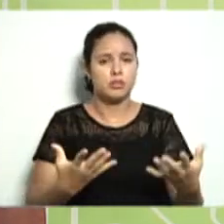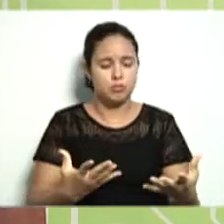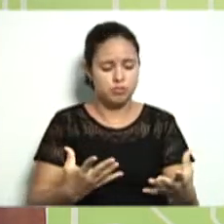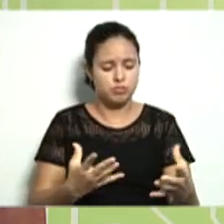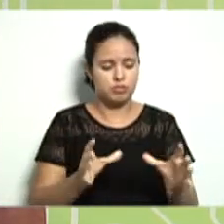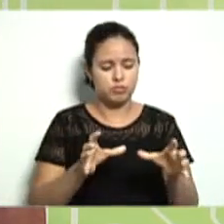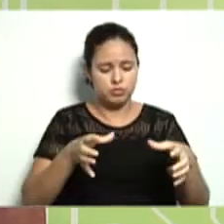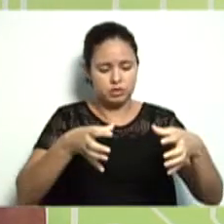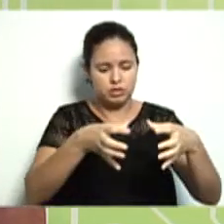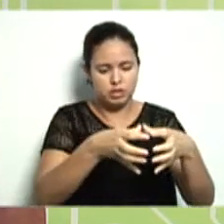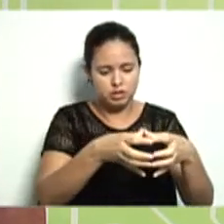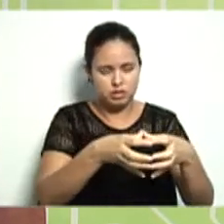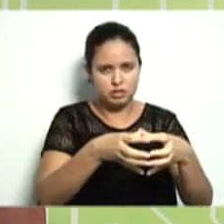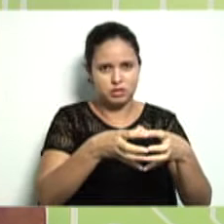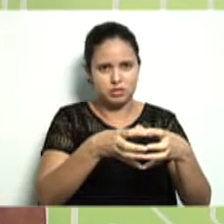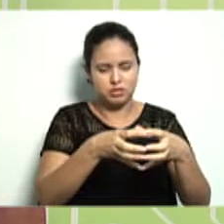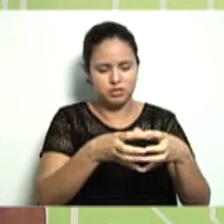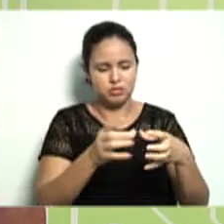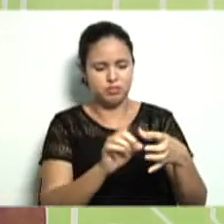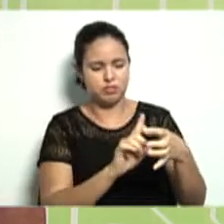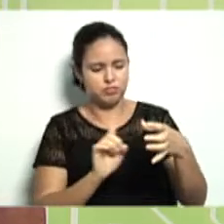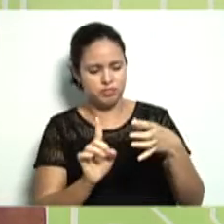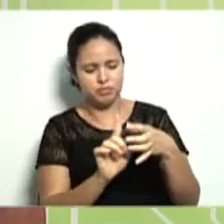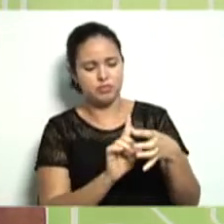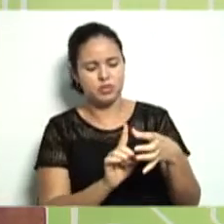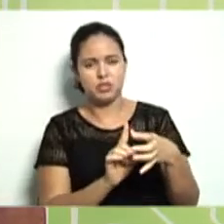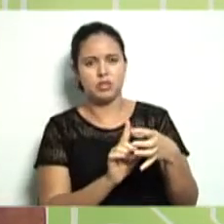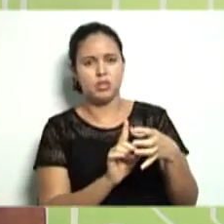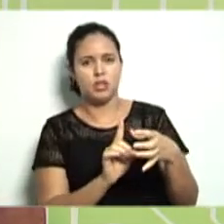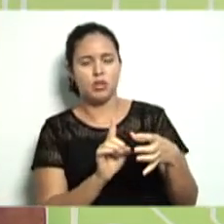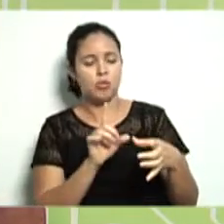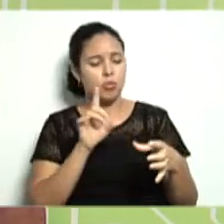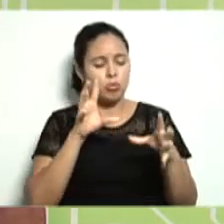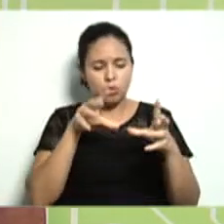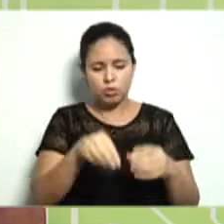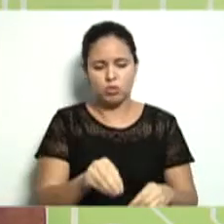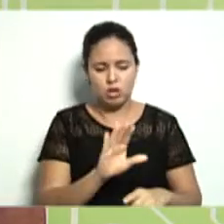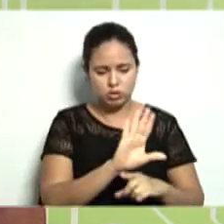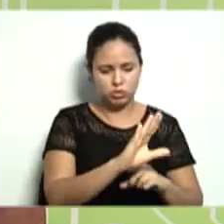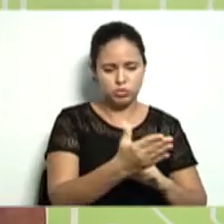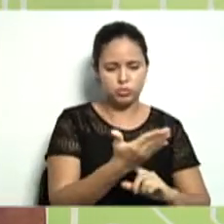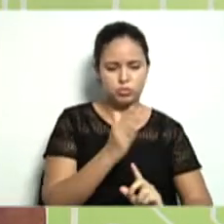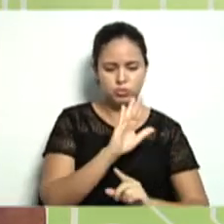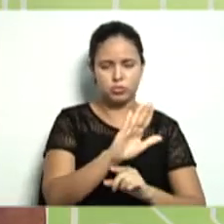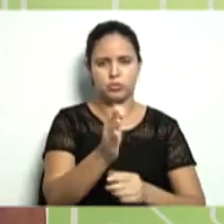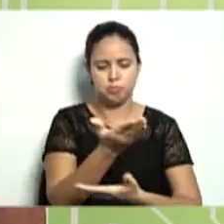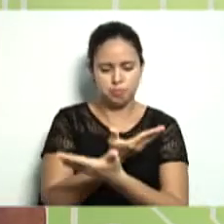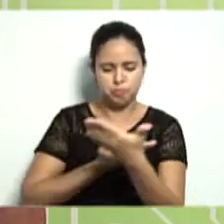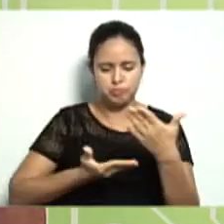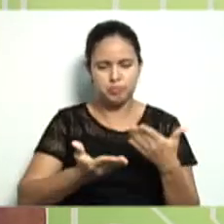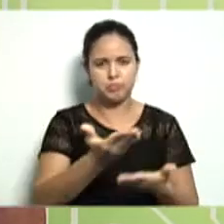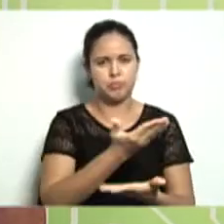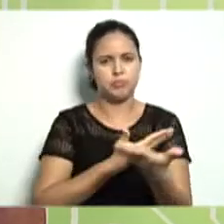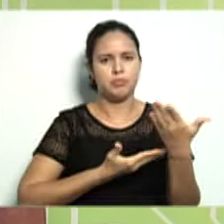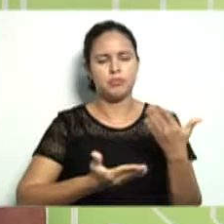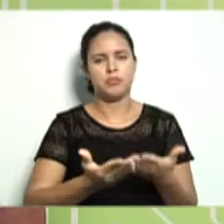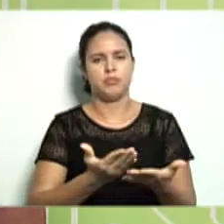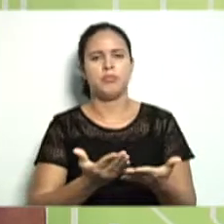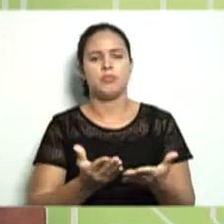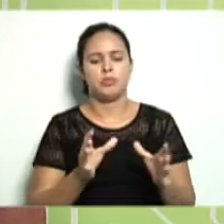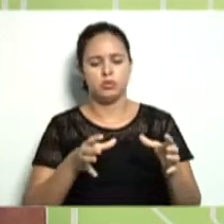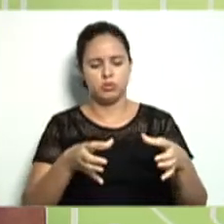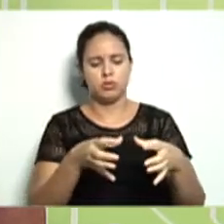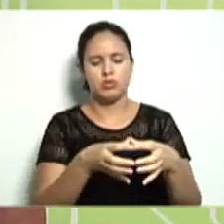por si, ou um por todos, não um por si. Então nós vamos trabalhar pelo conjunto.